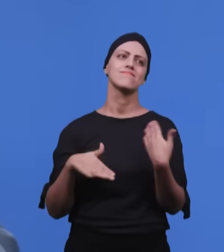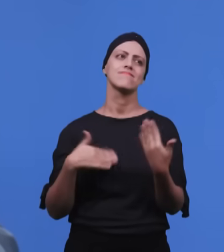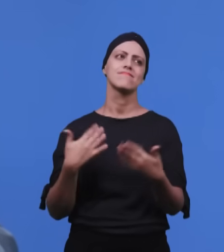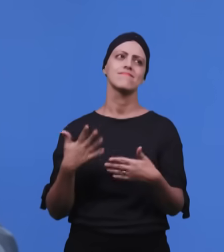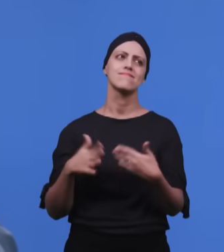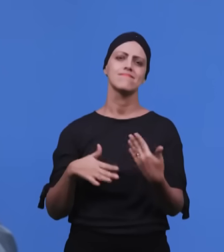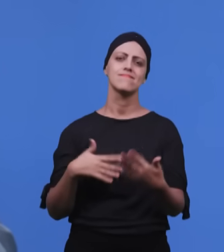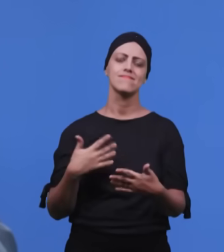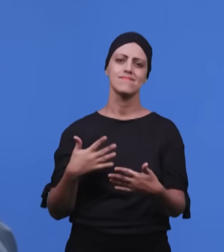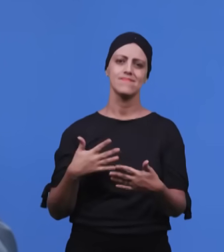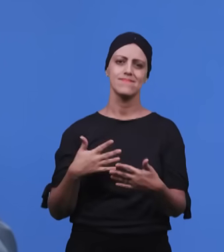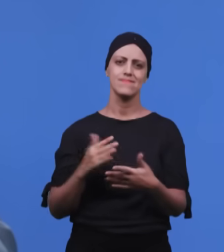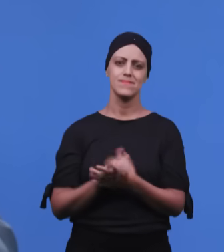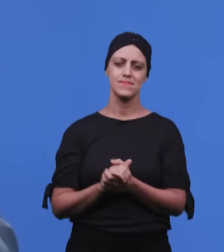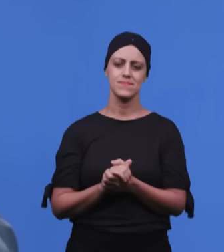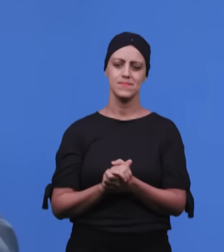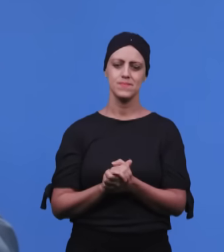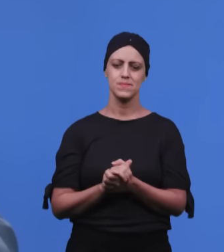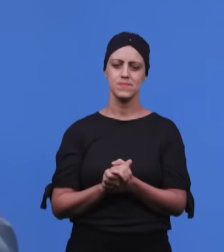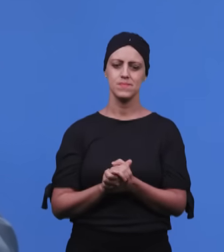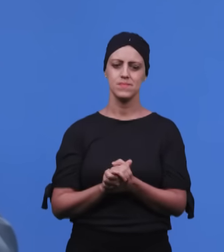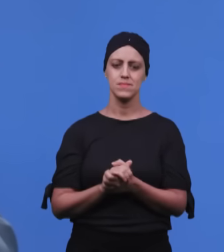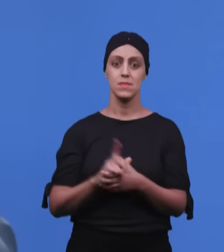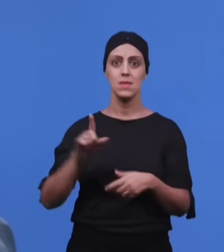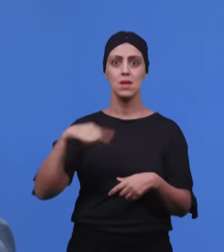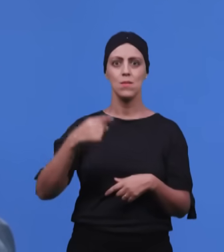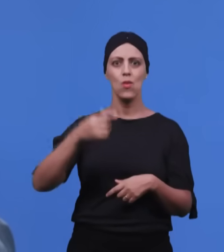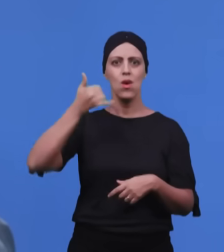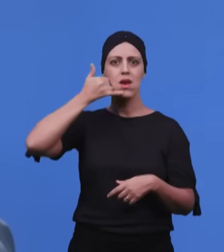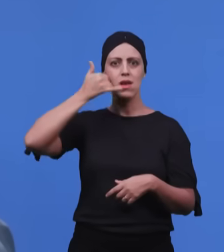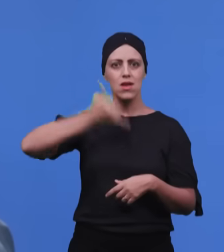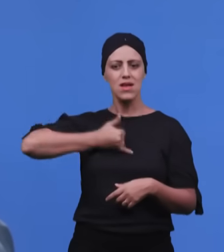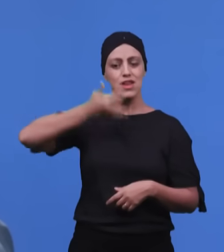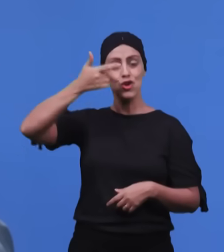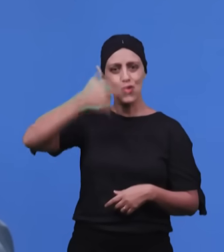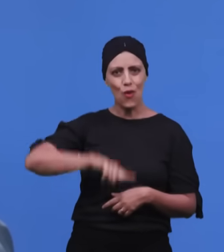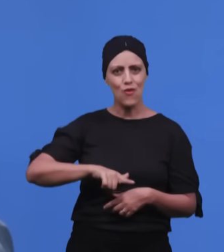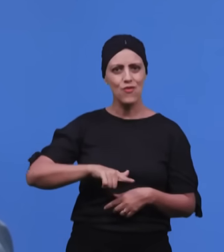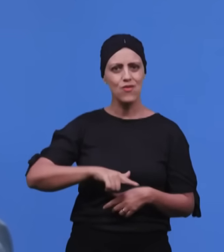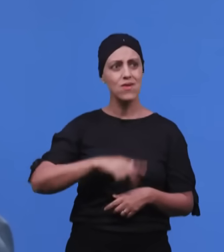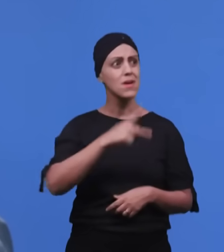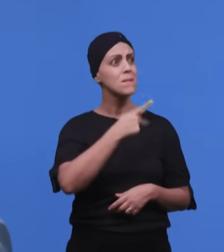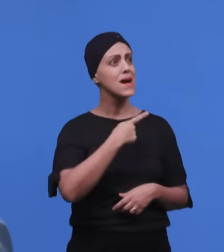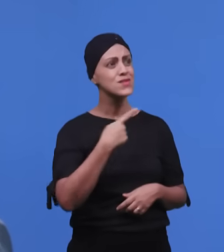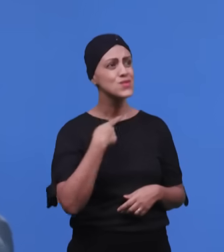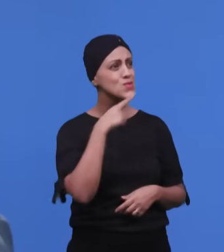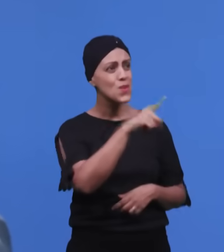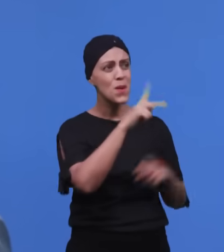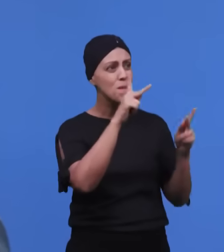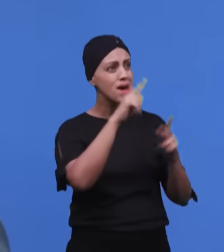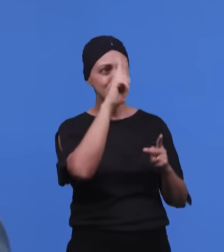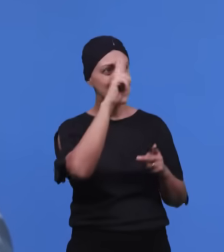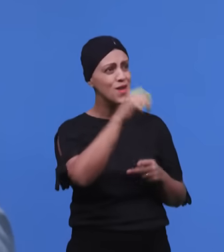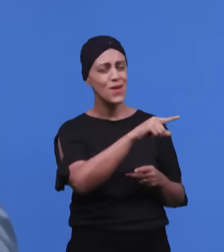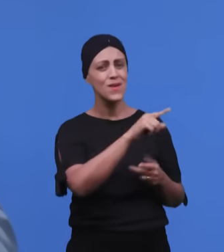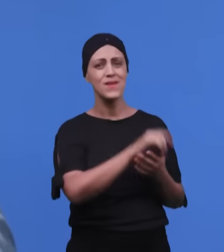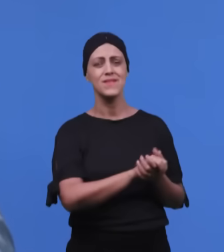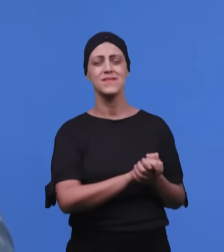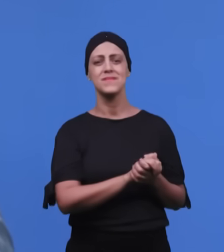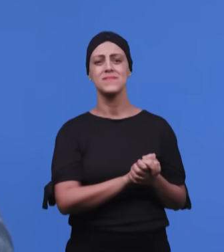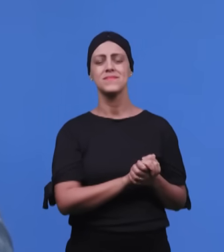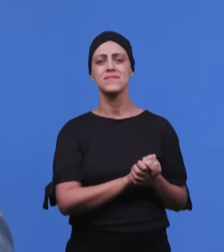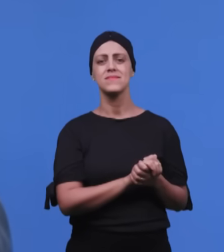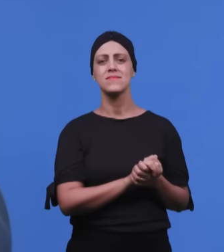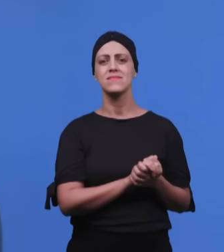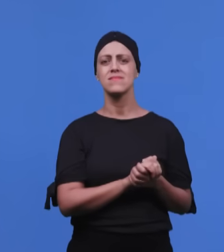aí ele aqui mais um dia ele ligou de novo Pastor a paz do Senhor A paz